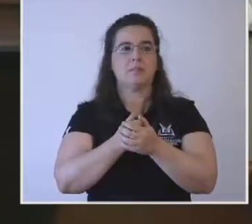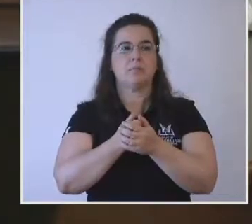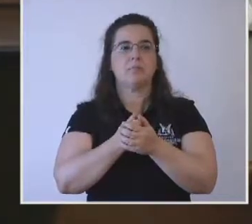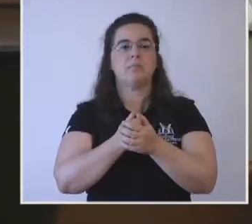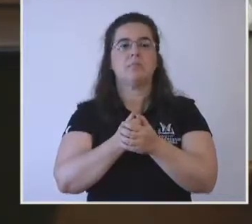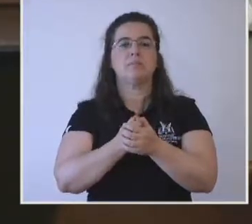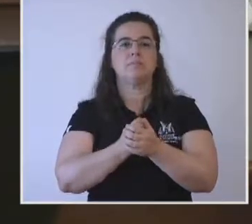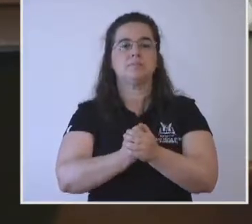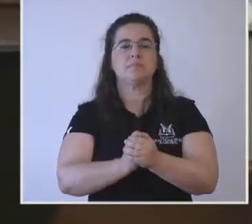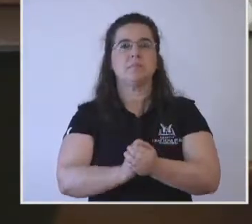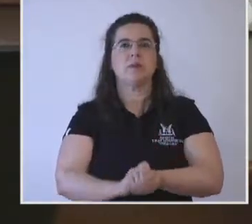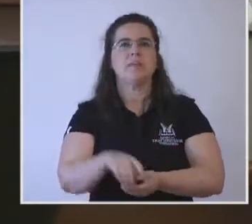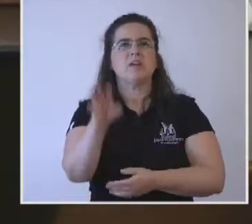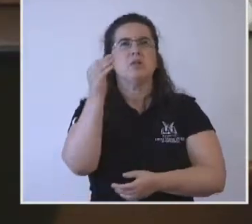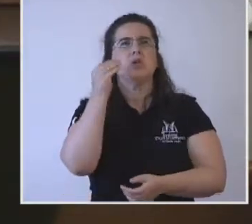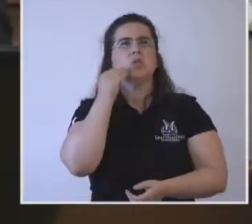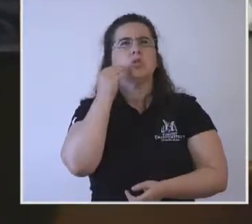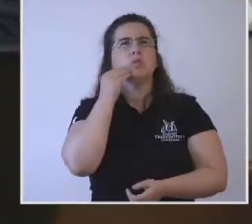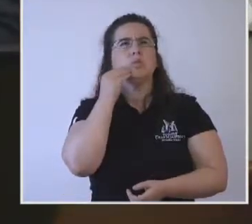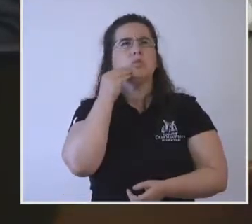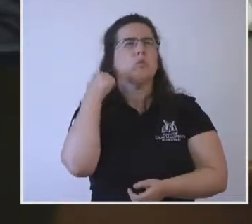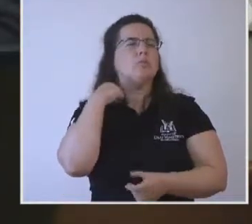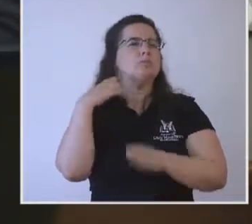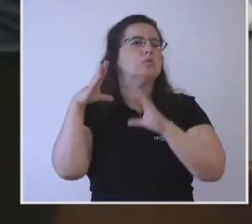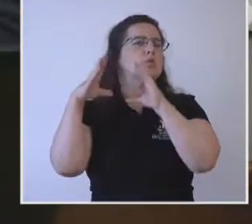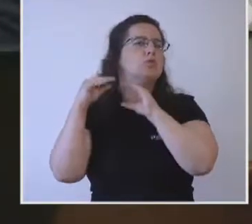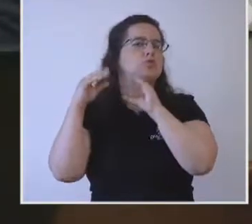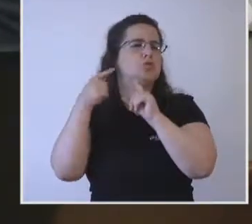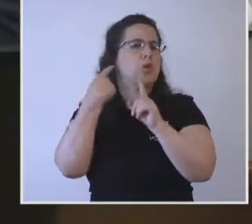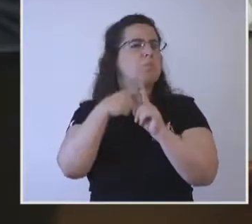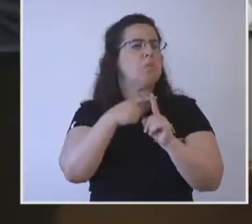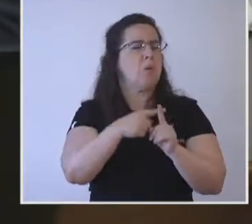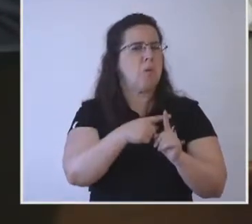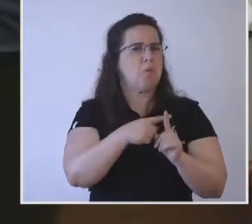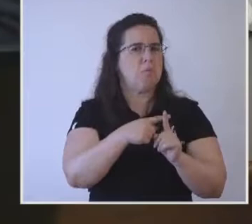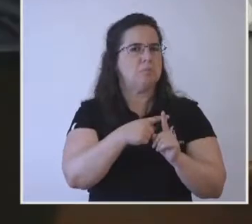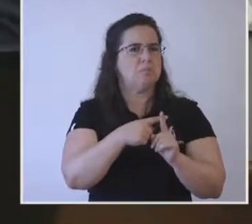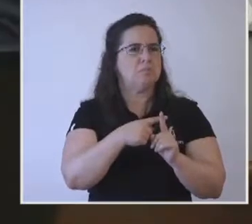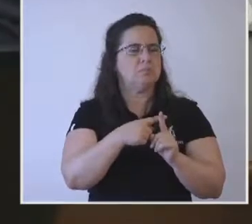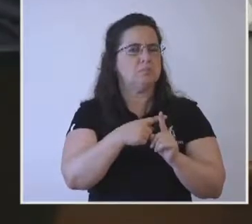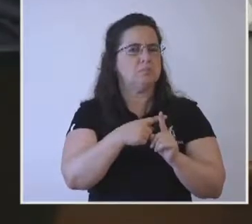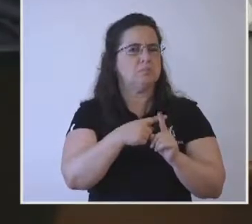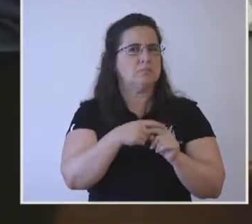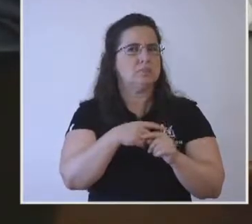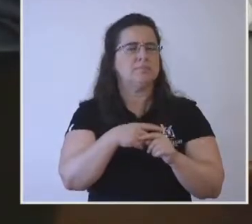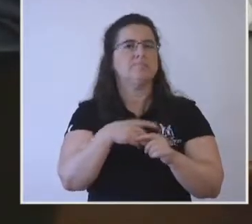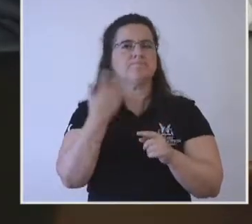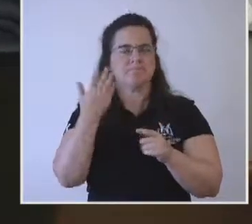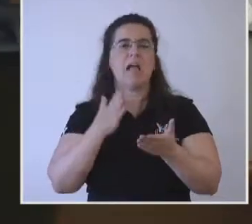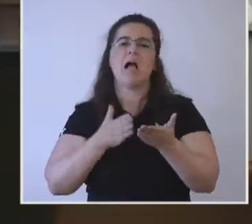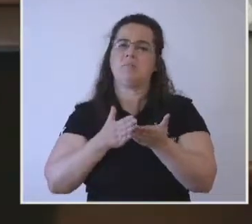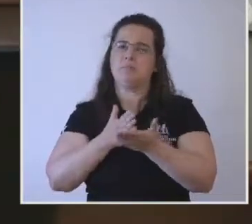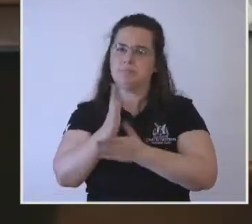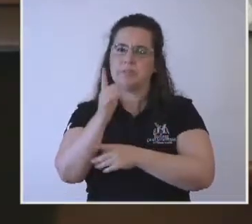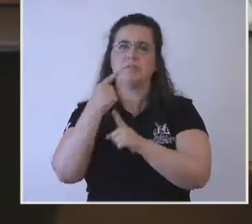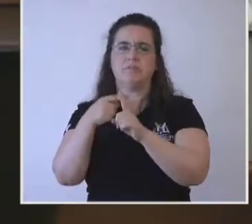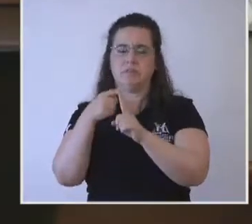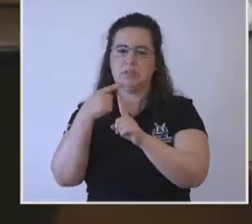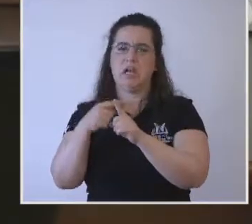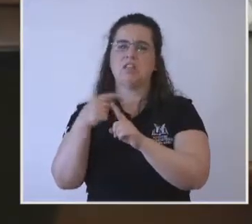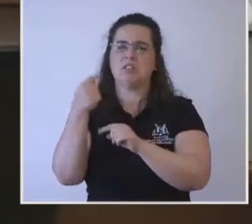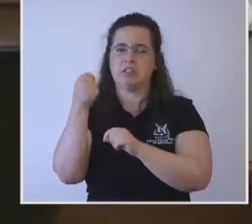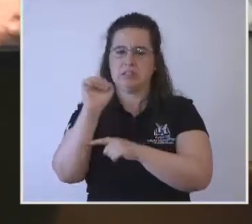Então, como é que é com o bom colesterol? Continua a haver vantagem sobre os não